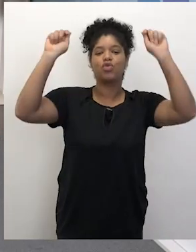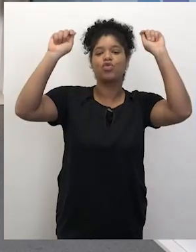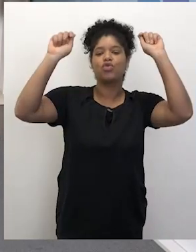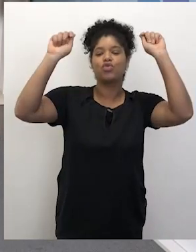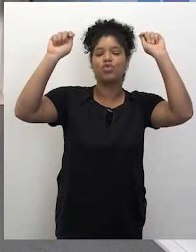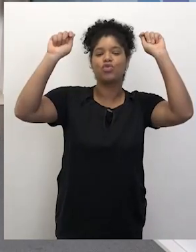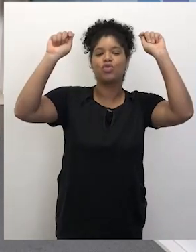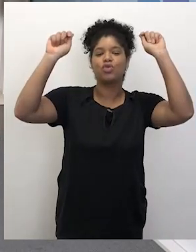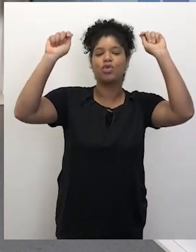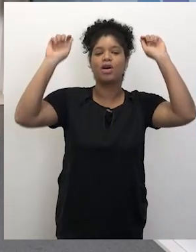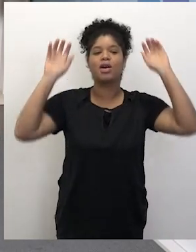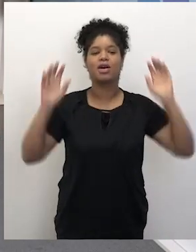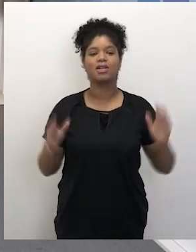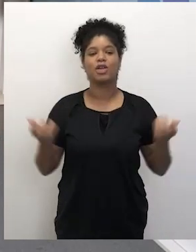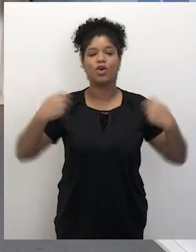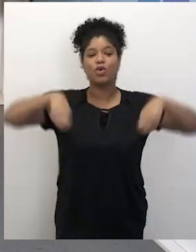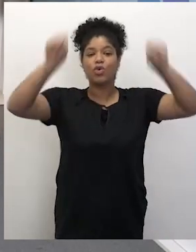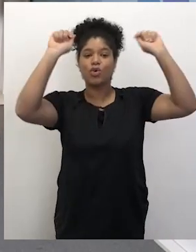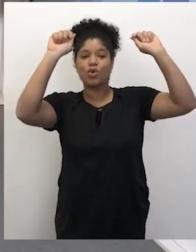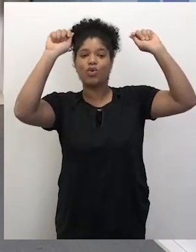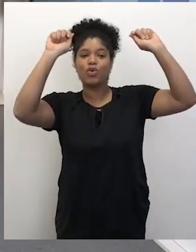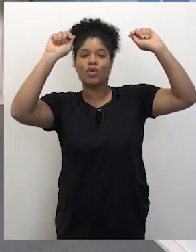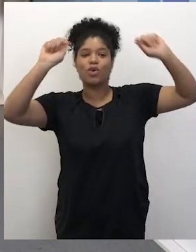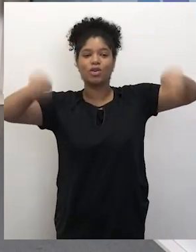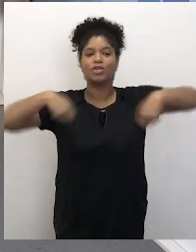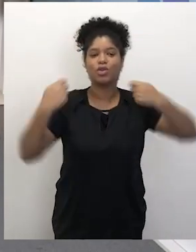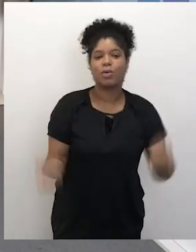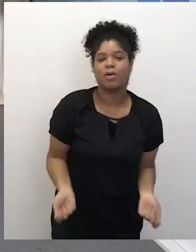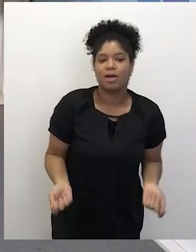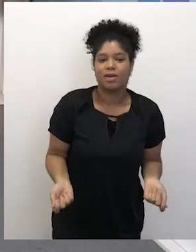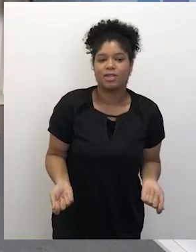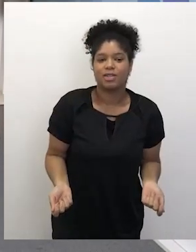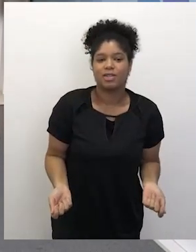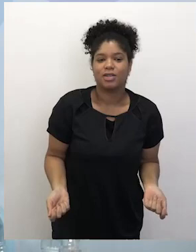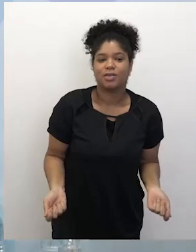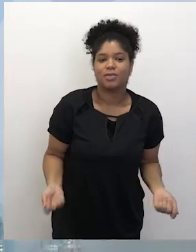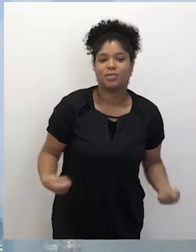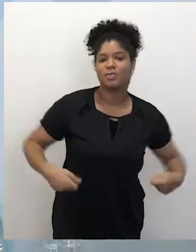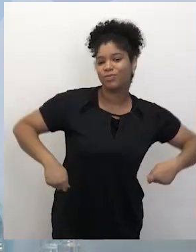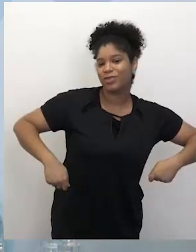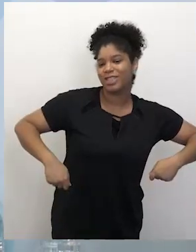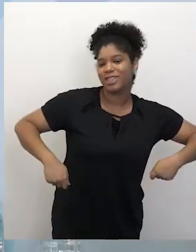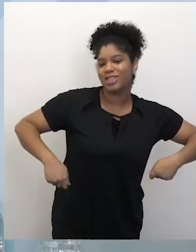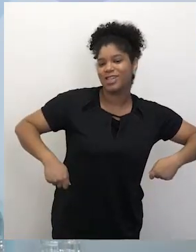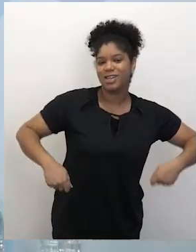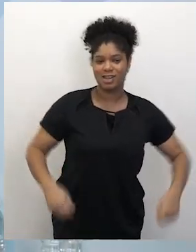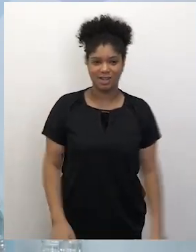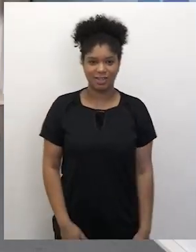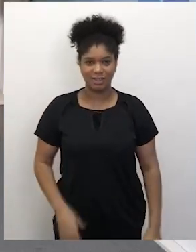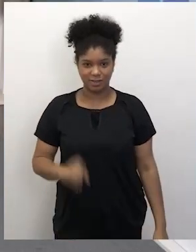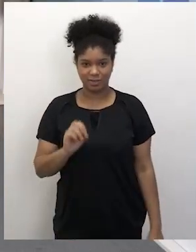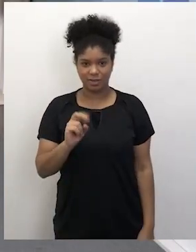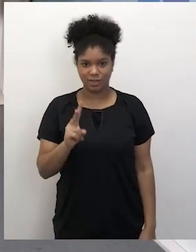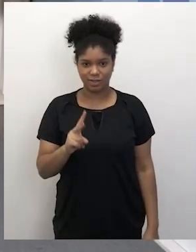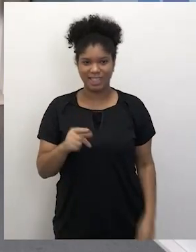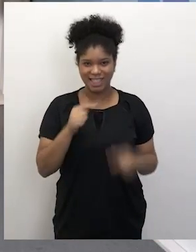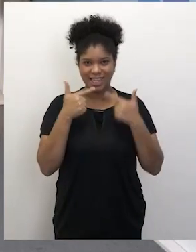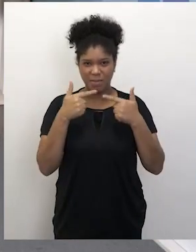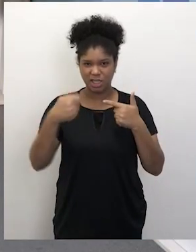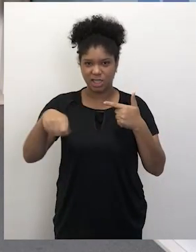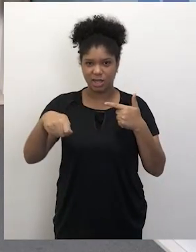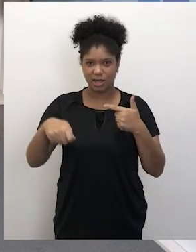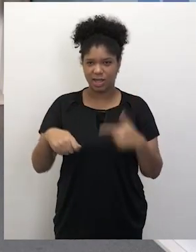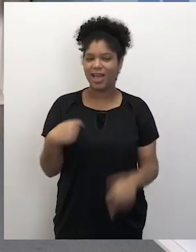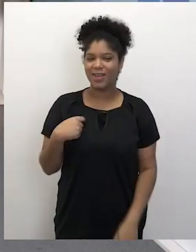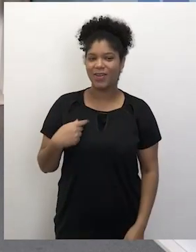pra cima, então segura a moeda. Jogou pra cima, jogou pra baixo e ó. E tem que fazer um sorriso? Eu